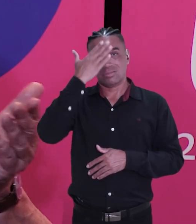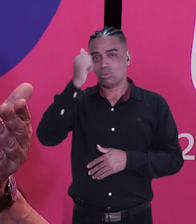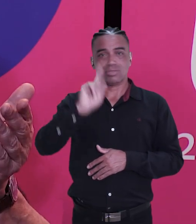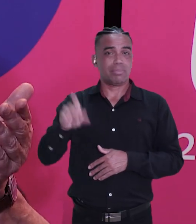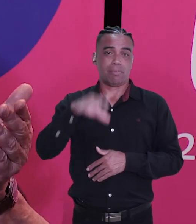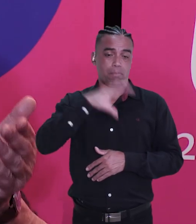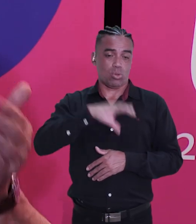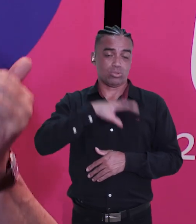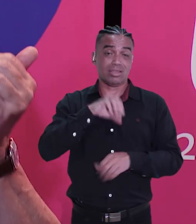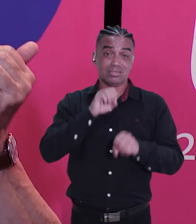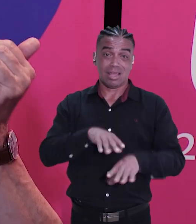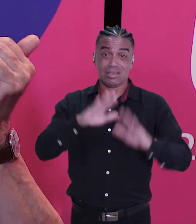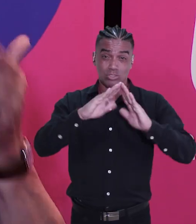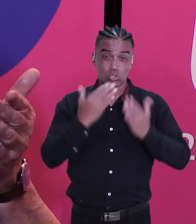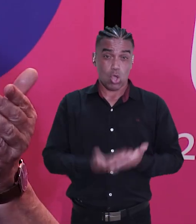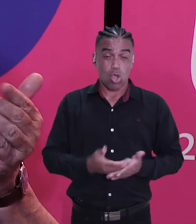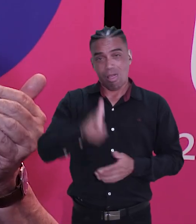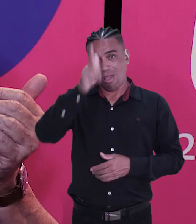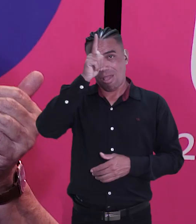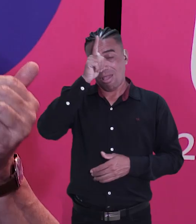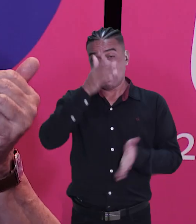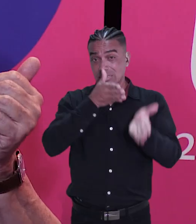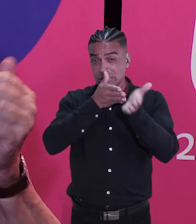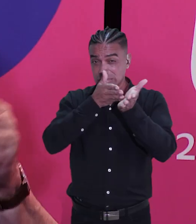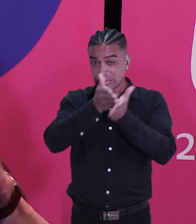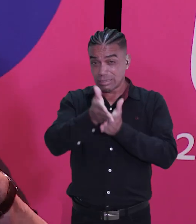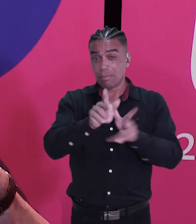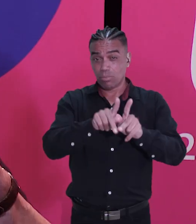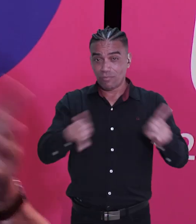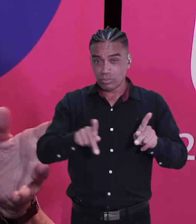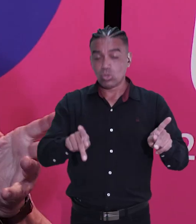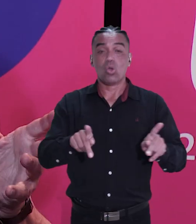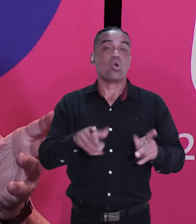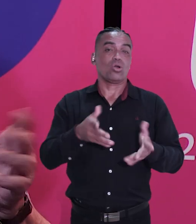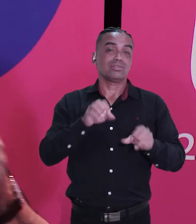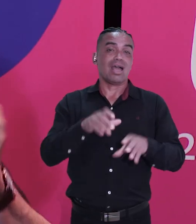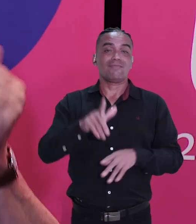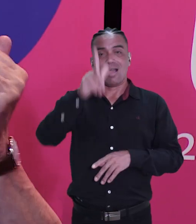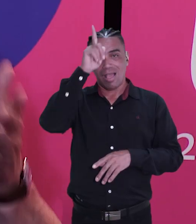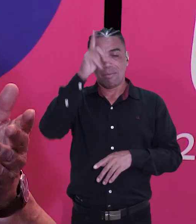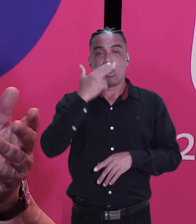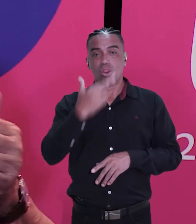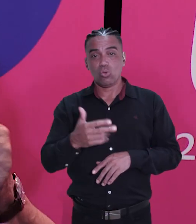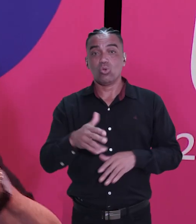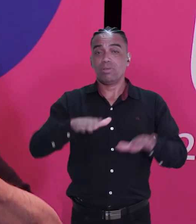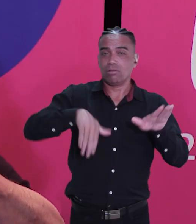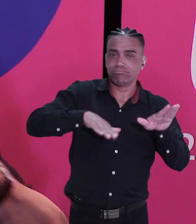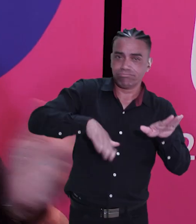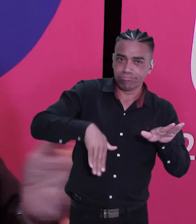não falavam português, eram educados em escolas alemãs, né, tinham professores alemães, enfim, tinham clubes